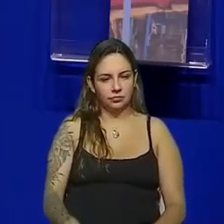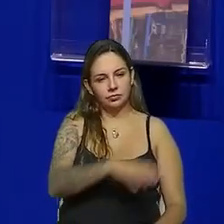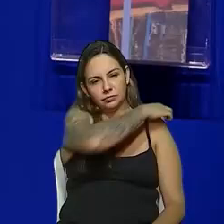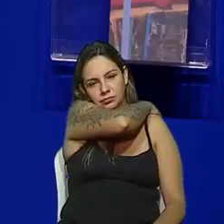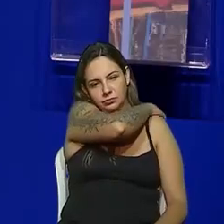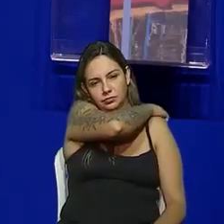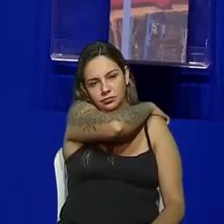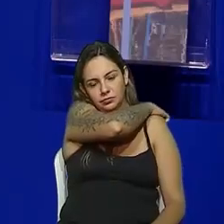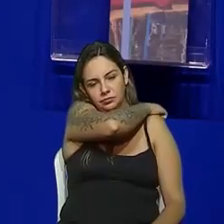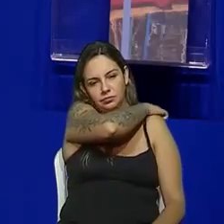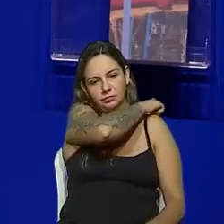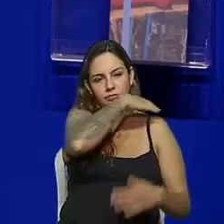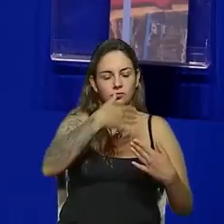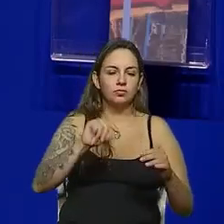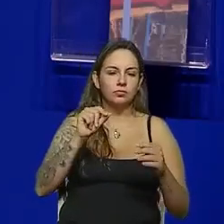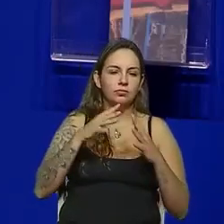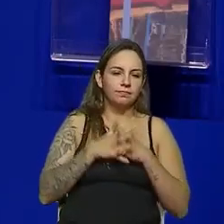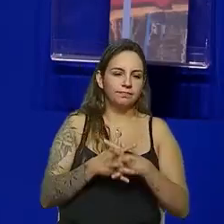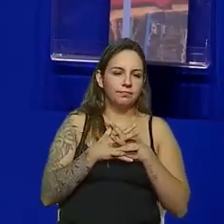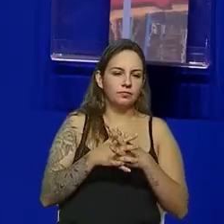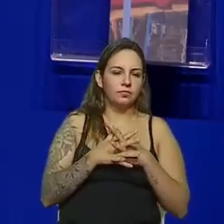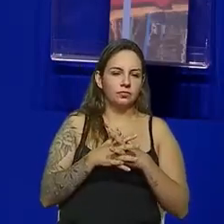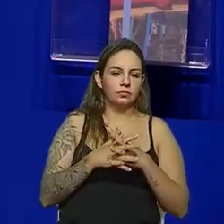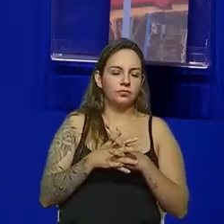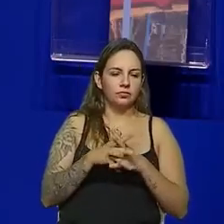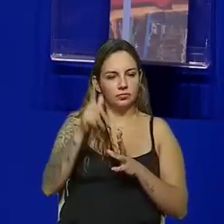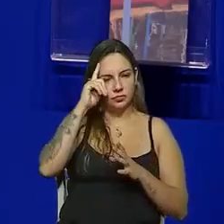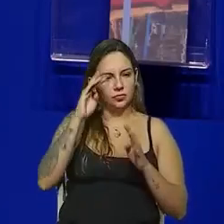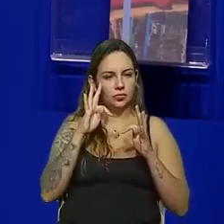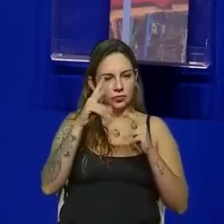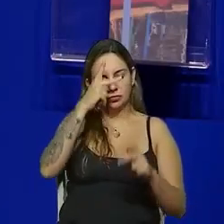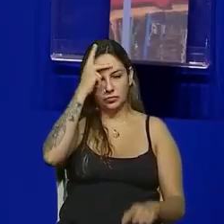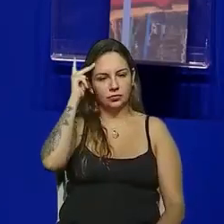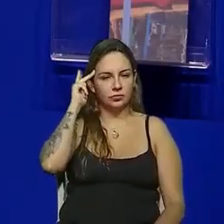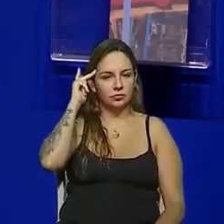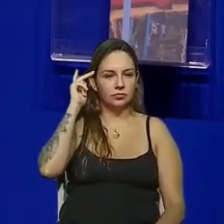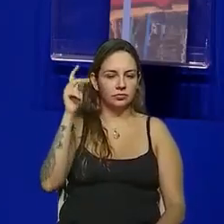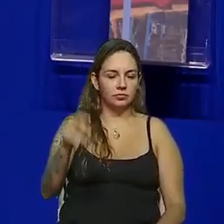Então, o que foi a confusão na cabeça de todo mundo.